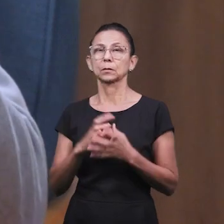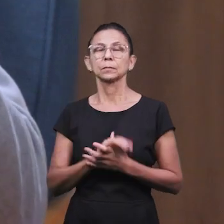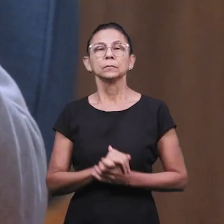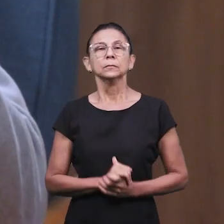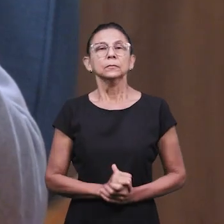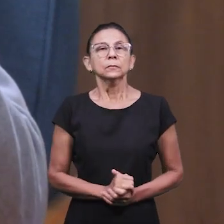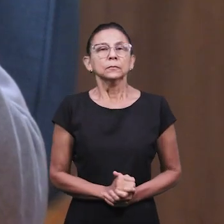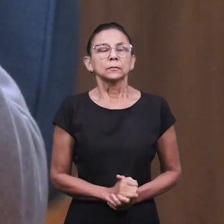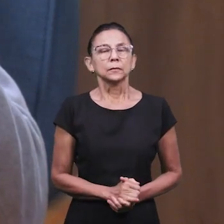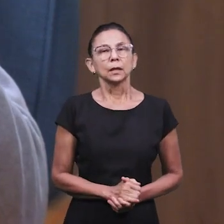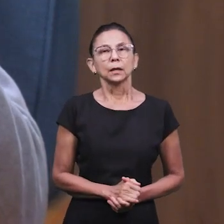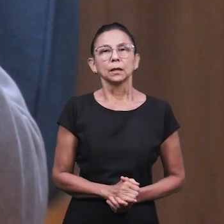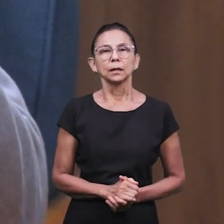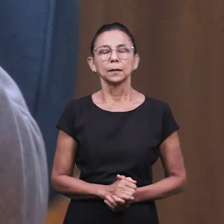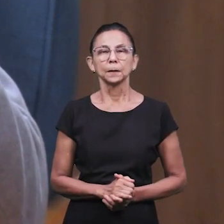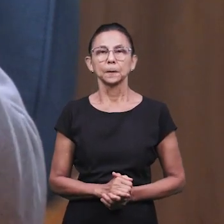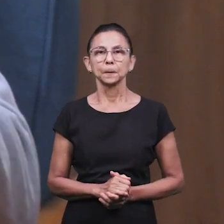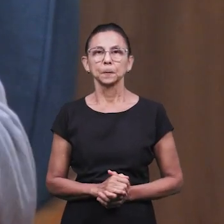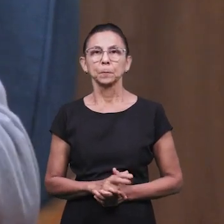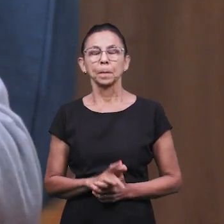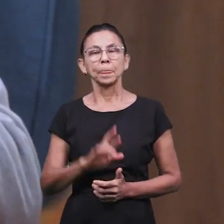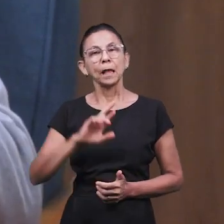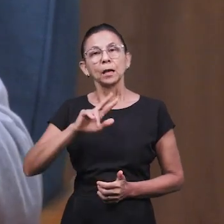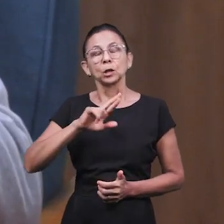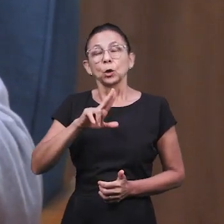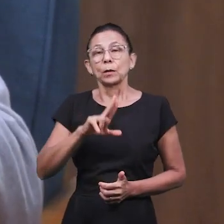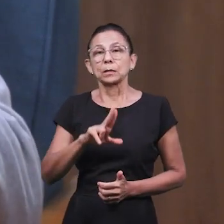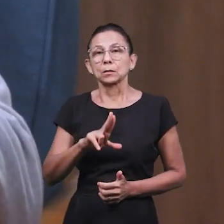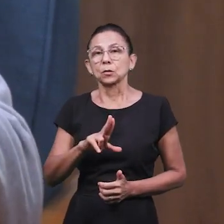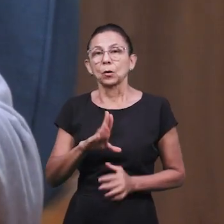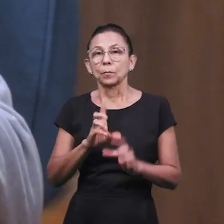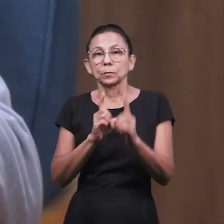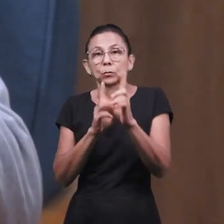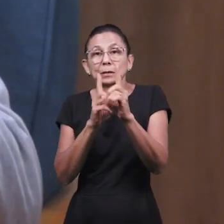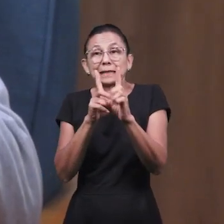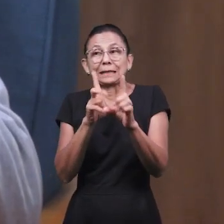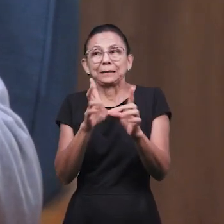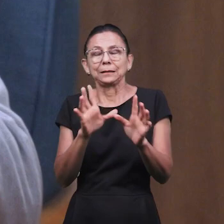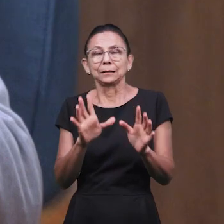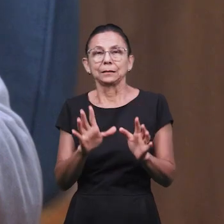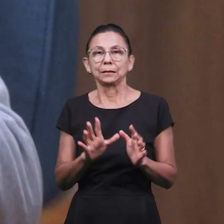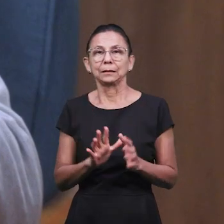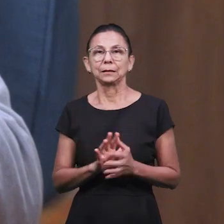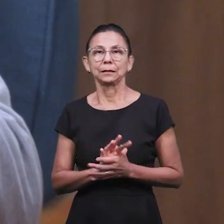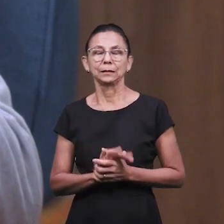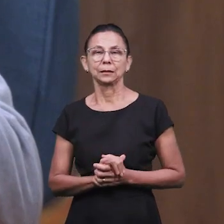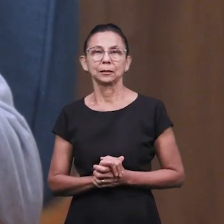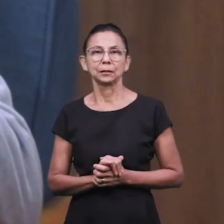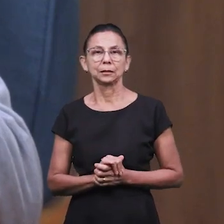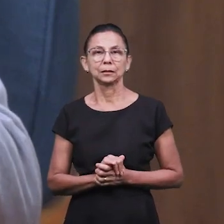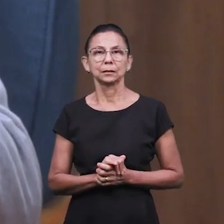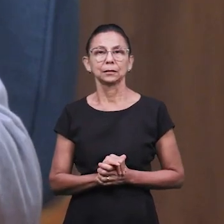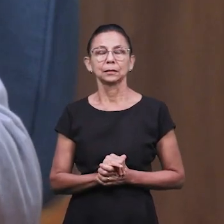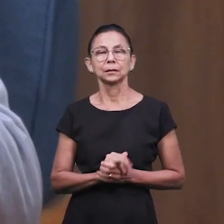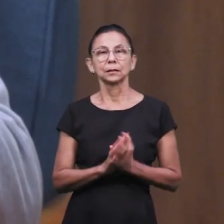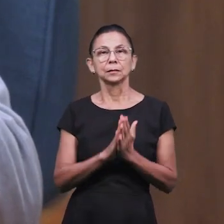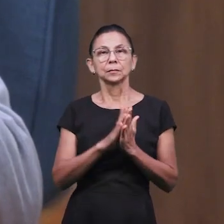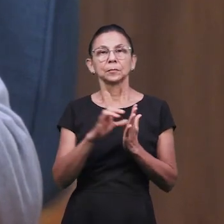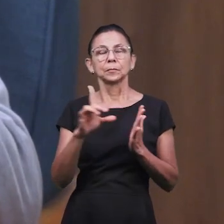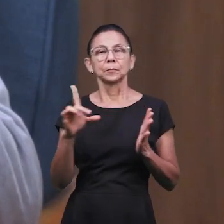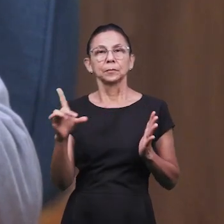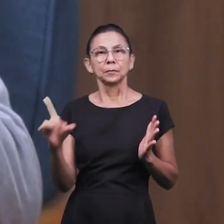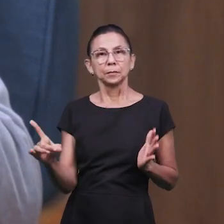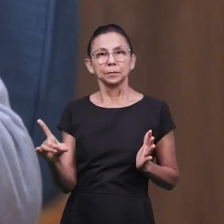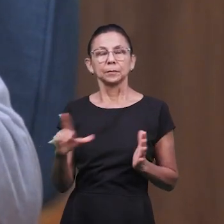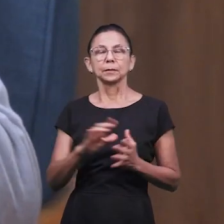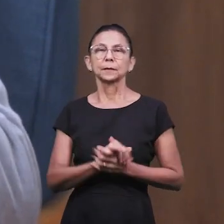doutrina exclusiva da Igreja Maranata, é bíblico. Se andarmos na luz, como Ele na luz está, temos